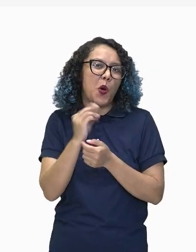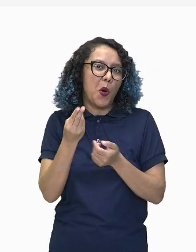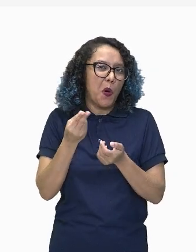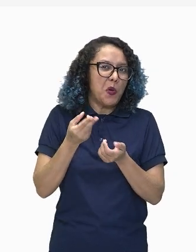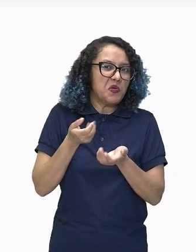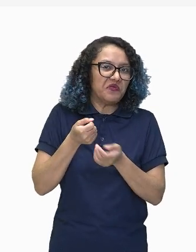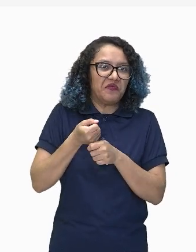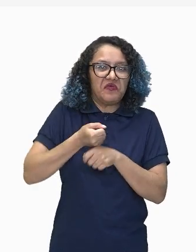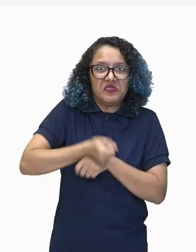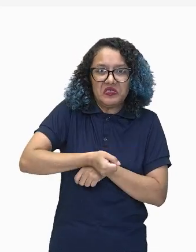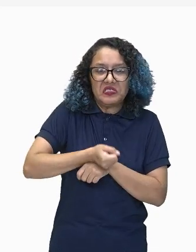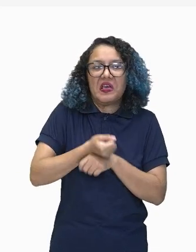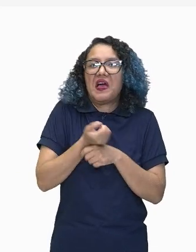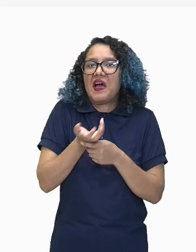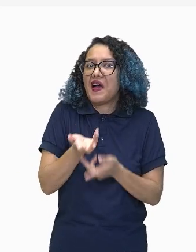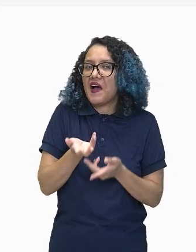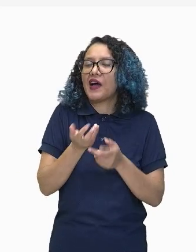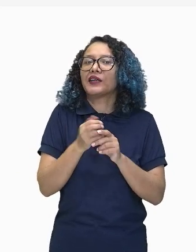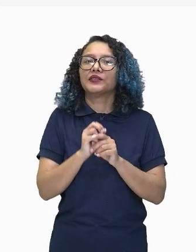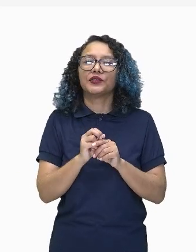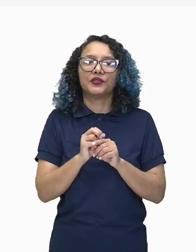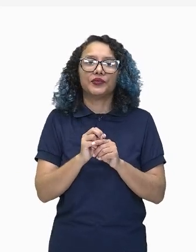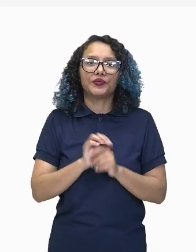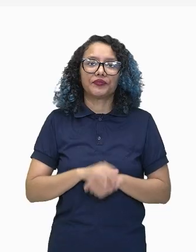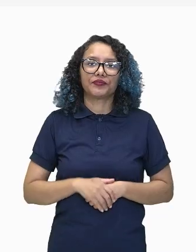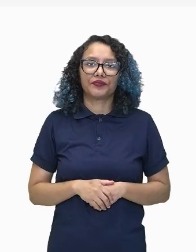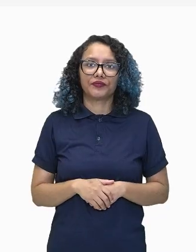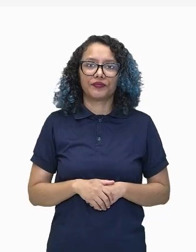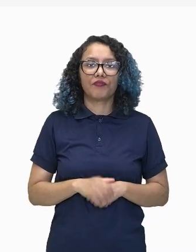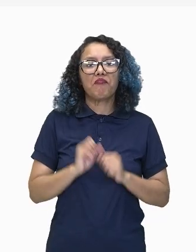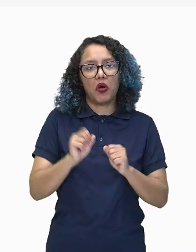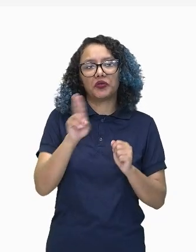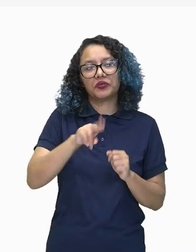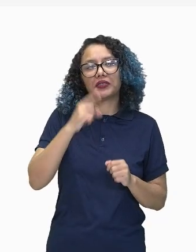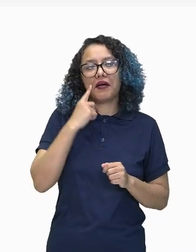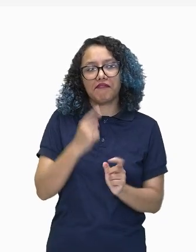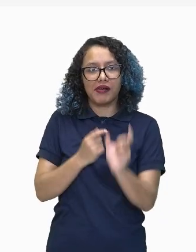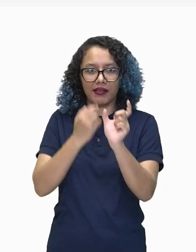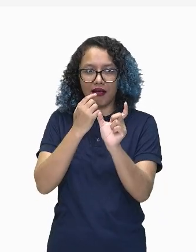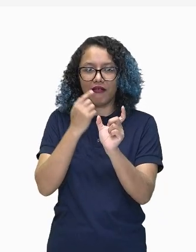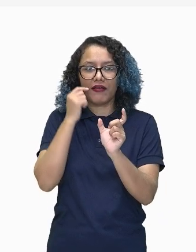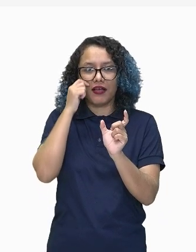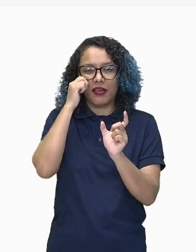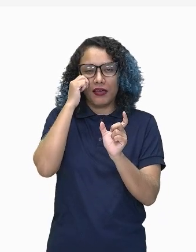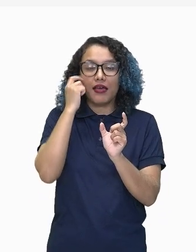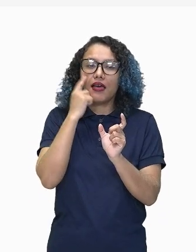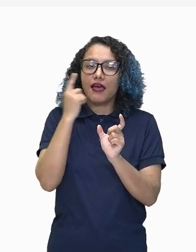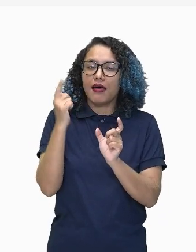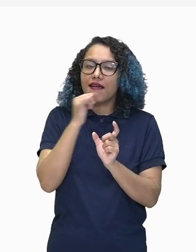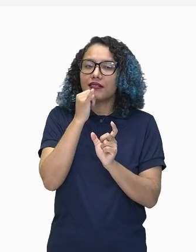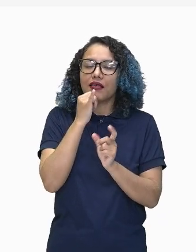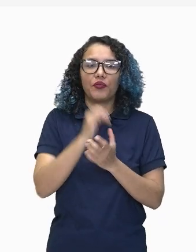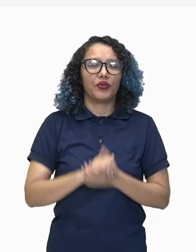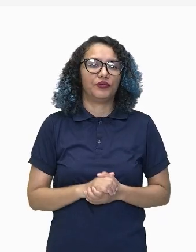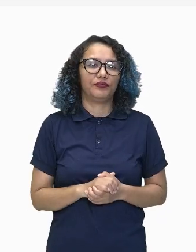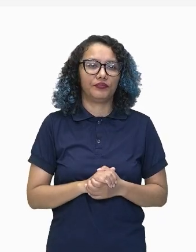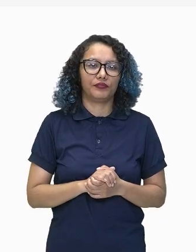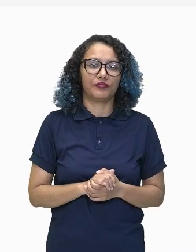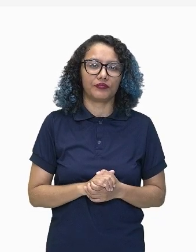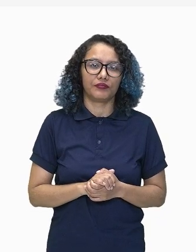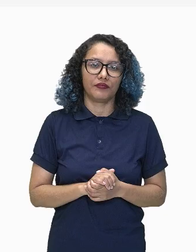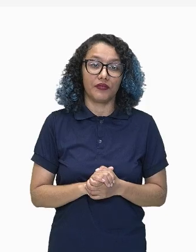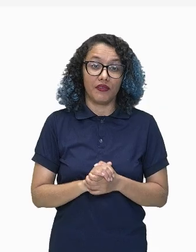palavra pode ser utilizada aqui também com esse sentido. Vamos ver no exemplo aqui. Então, nós temos